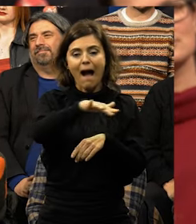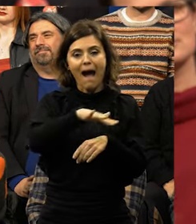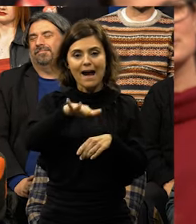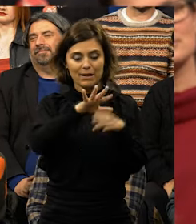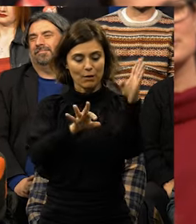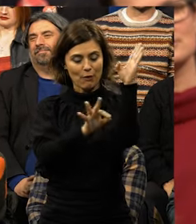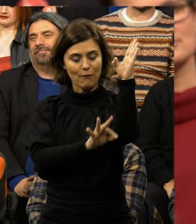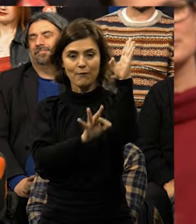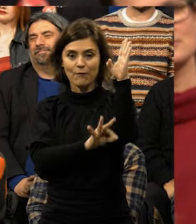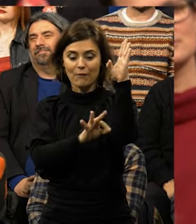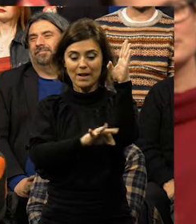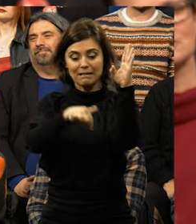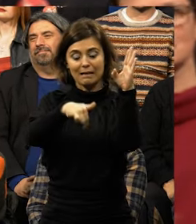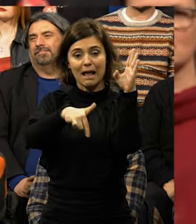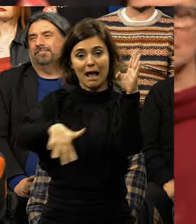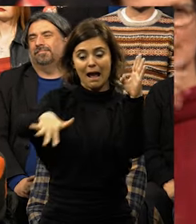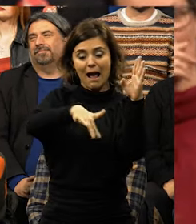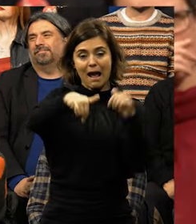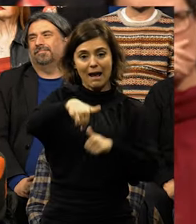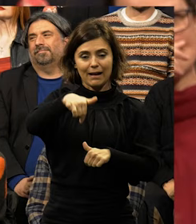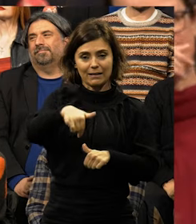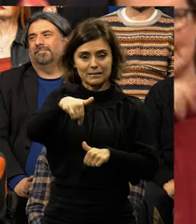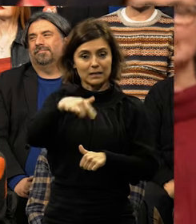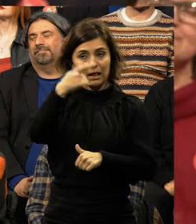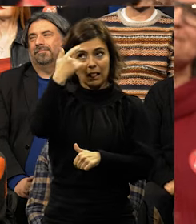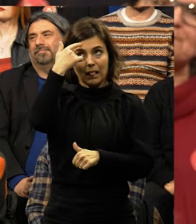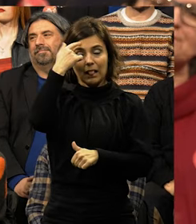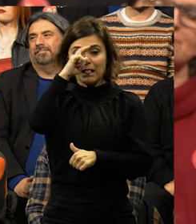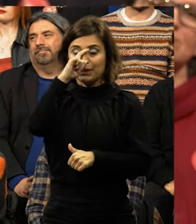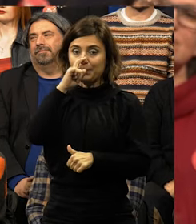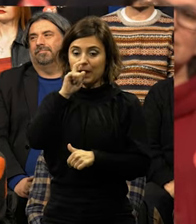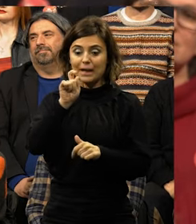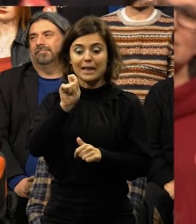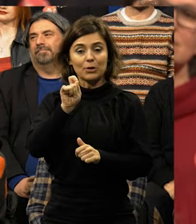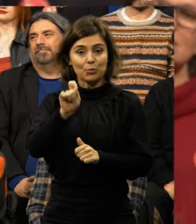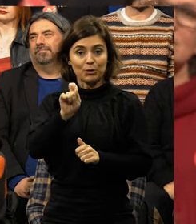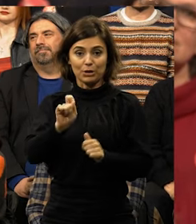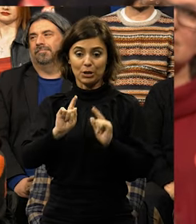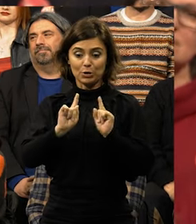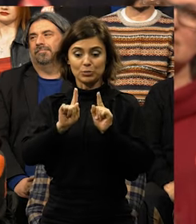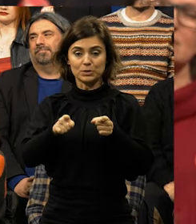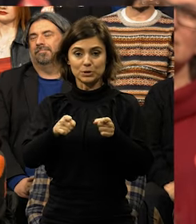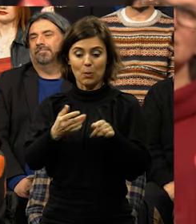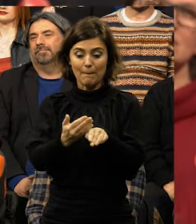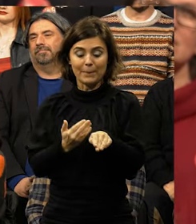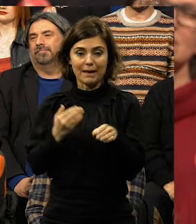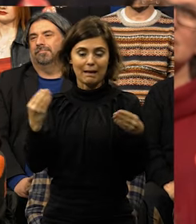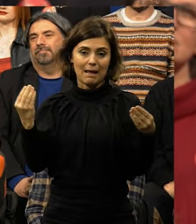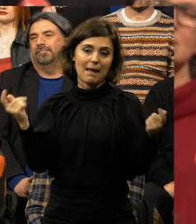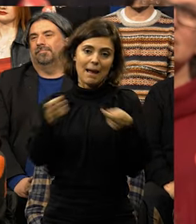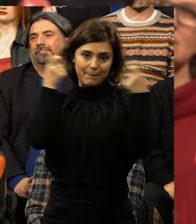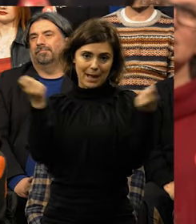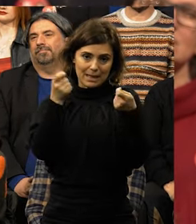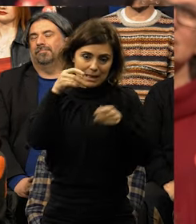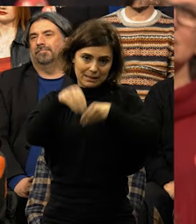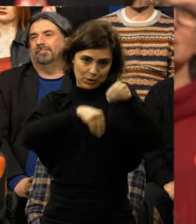relembrar que no diaem que começou a pré-campanha eleitoral deste ano foi o